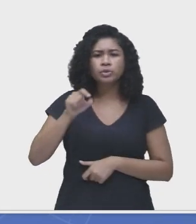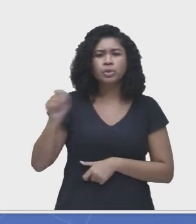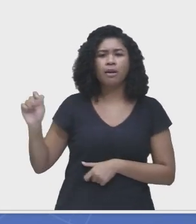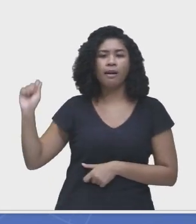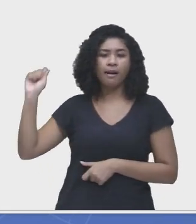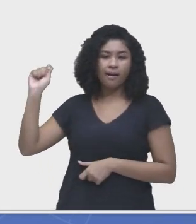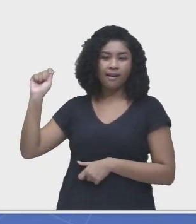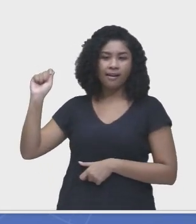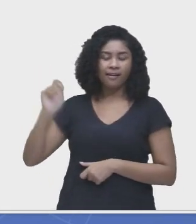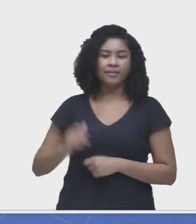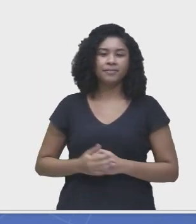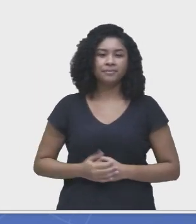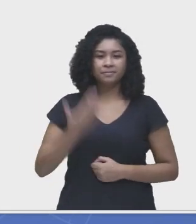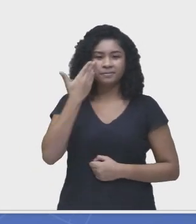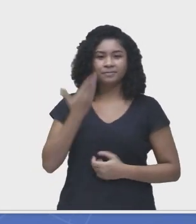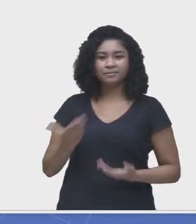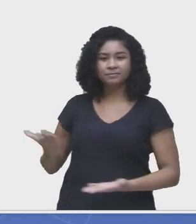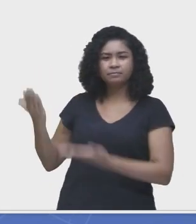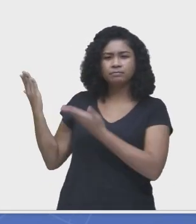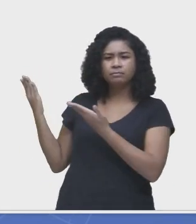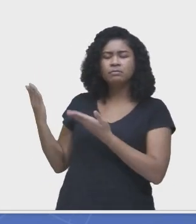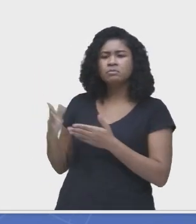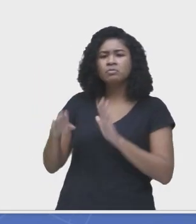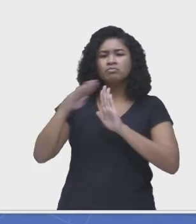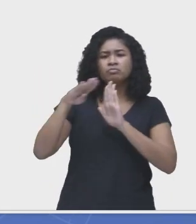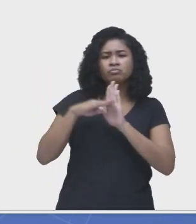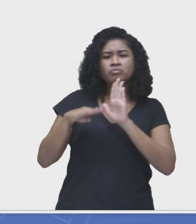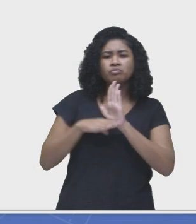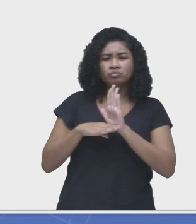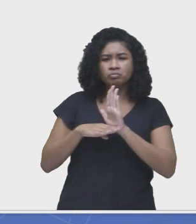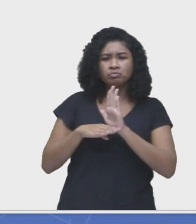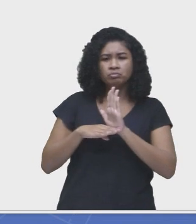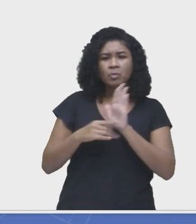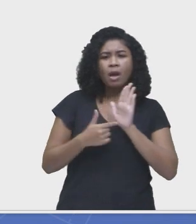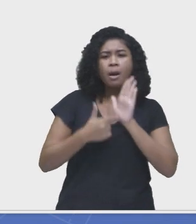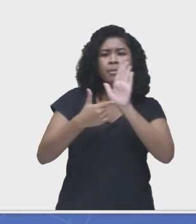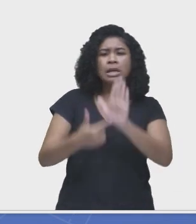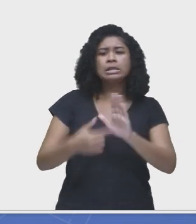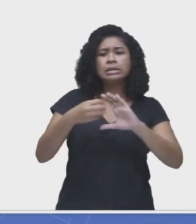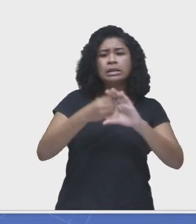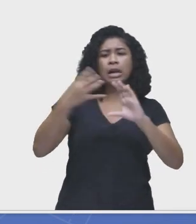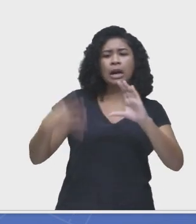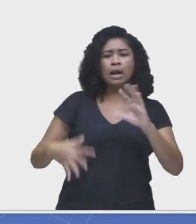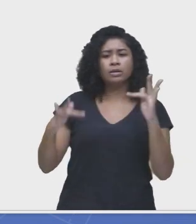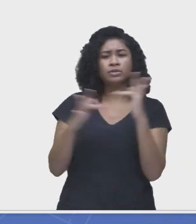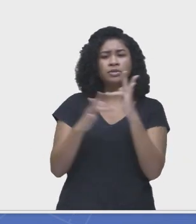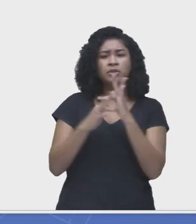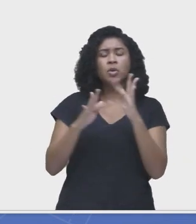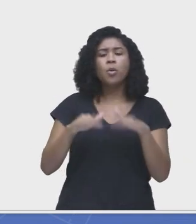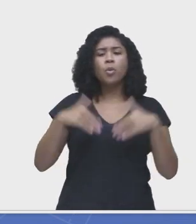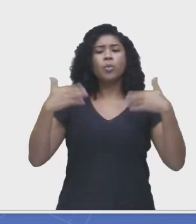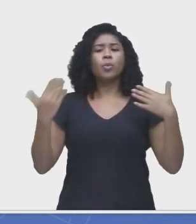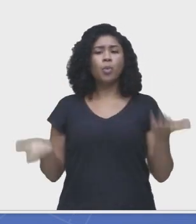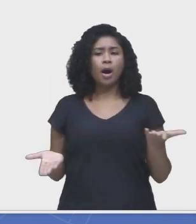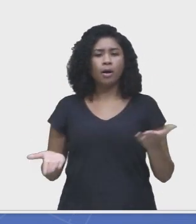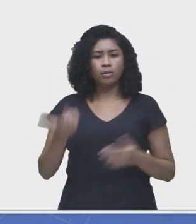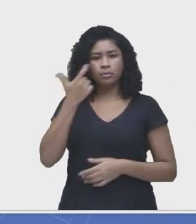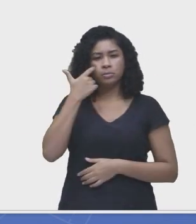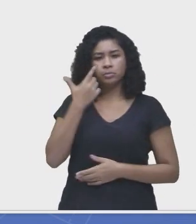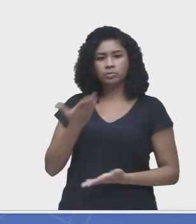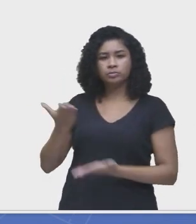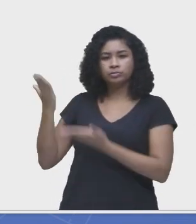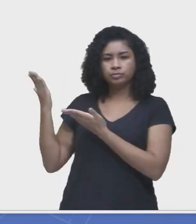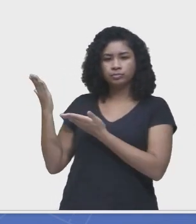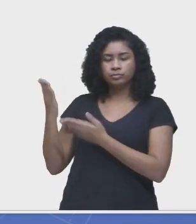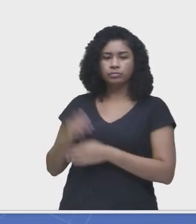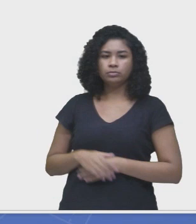Das alternativas aí, qual é aquela que caracteriza a Fenícia? Olha aí, estado centralizado? Não, porque você já sabe